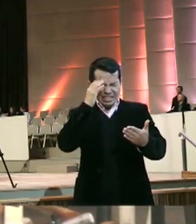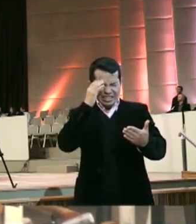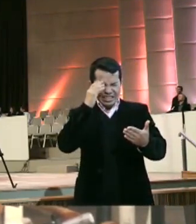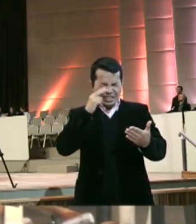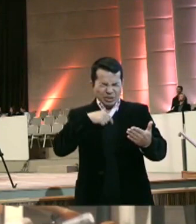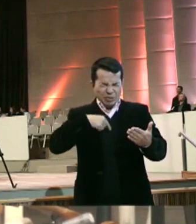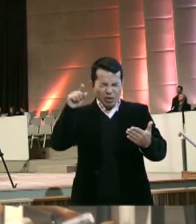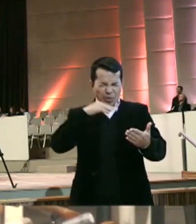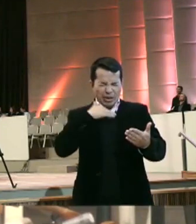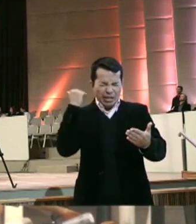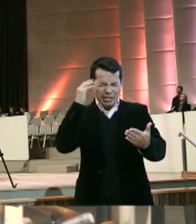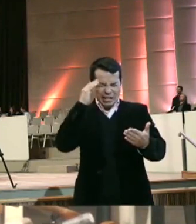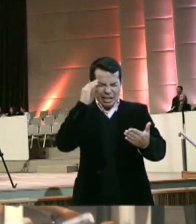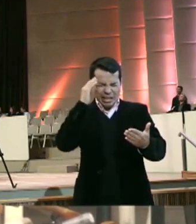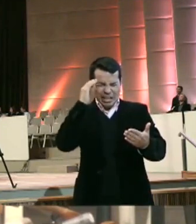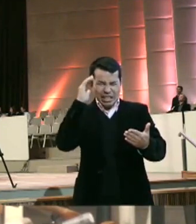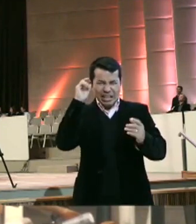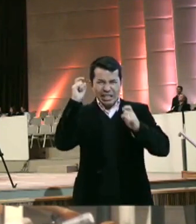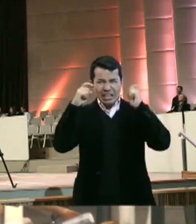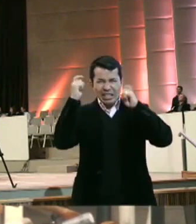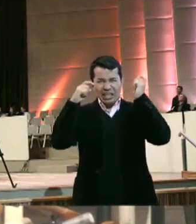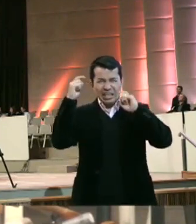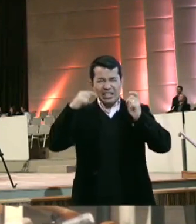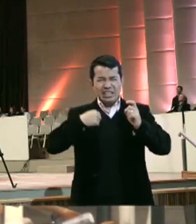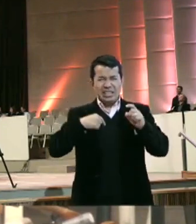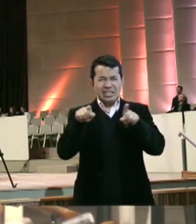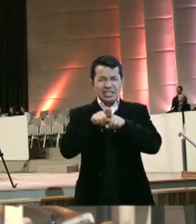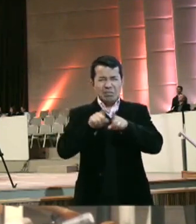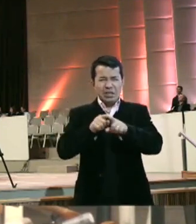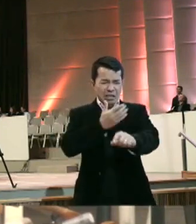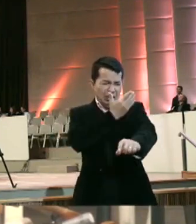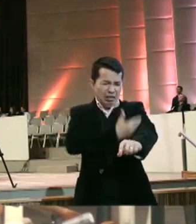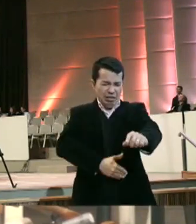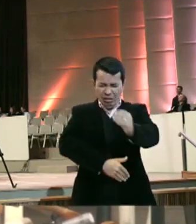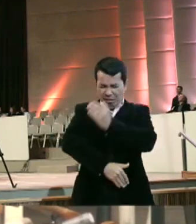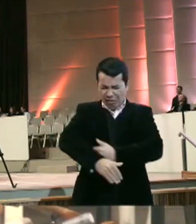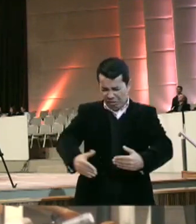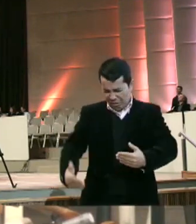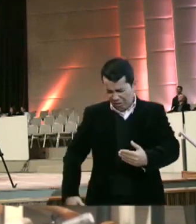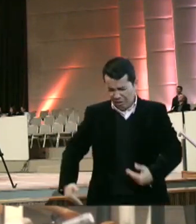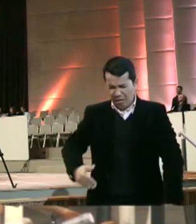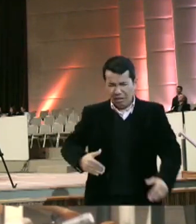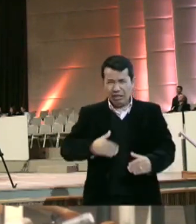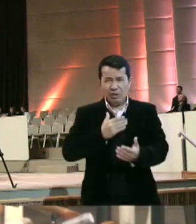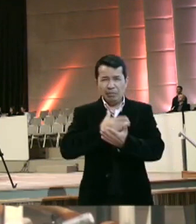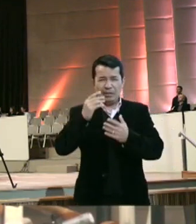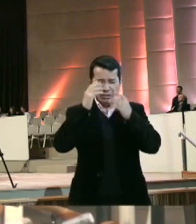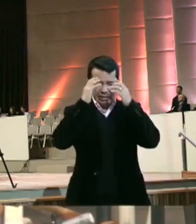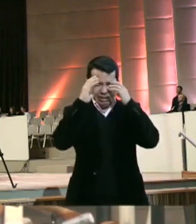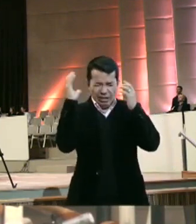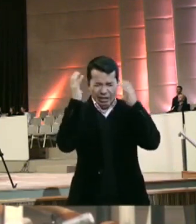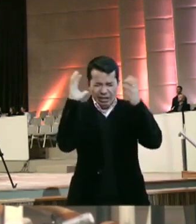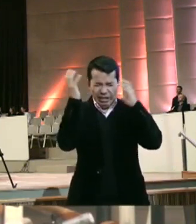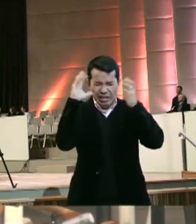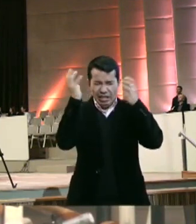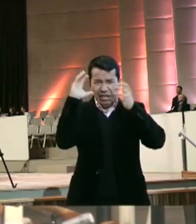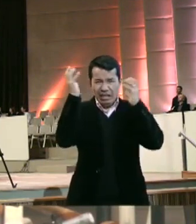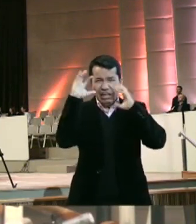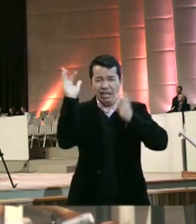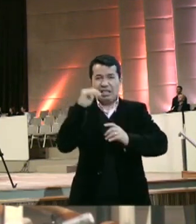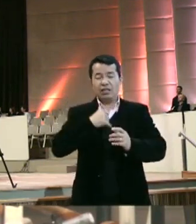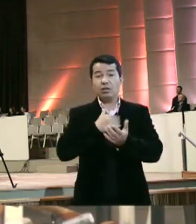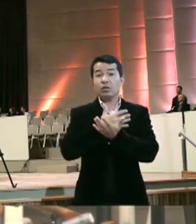morrendo. Daqui a pouco vão me cortar os pedacinhos, não é? E aquilo virou